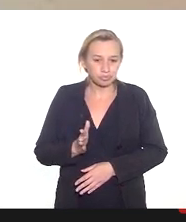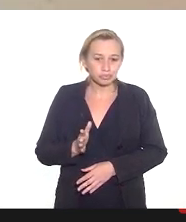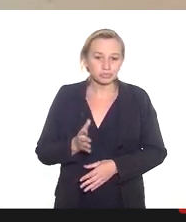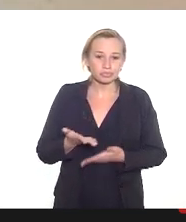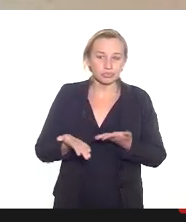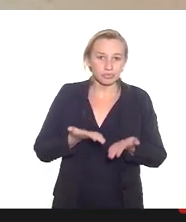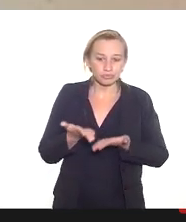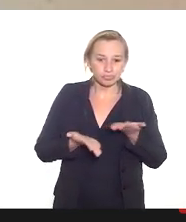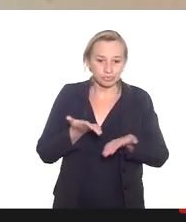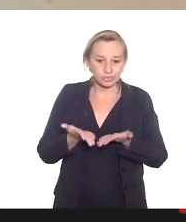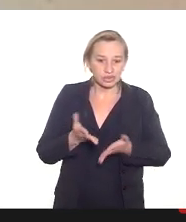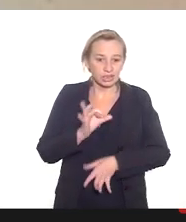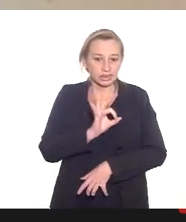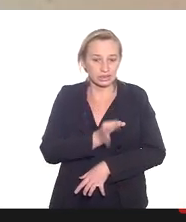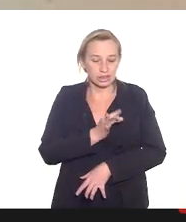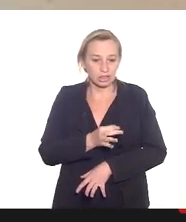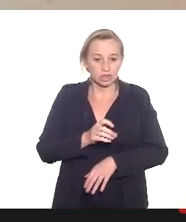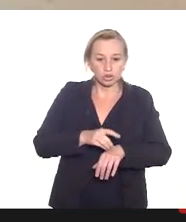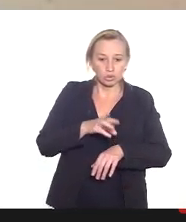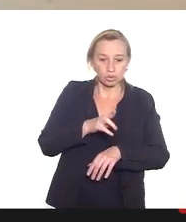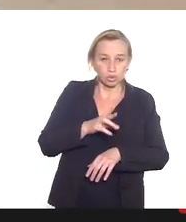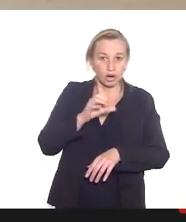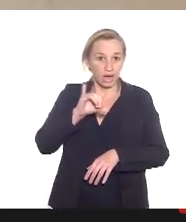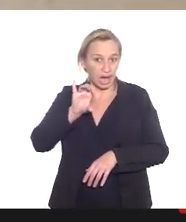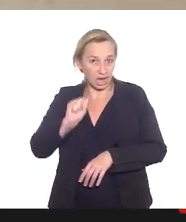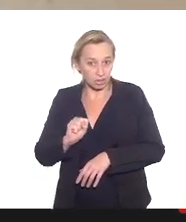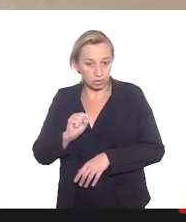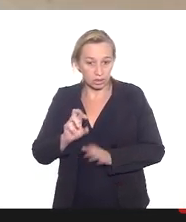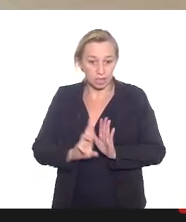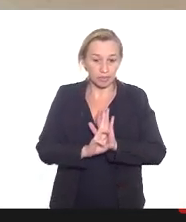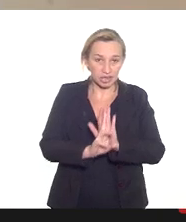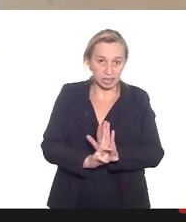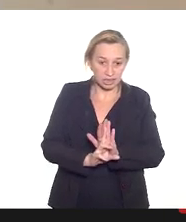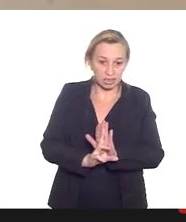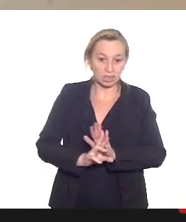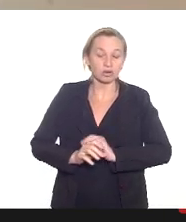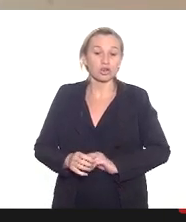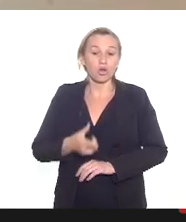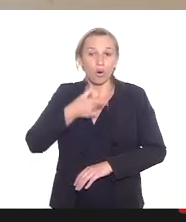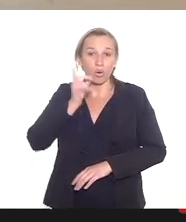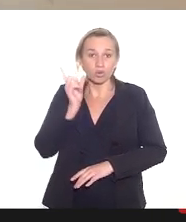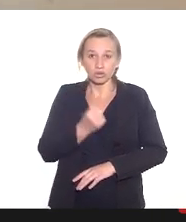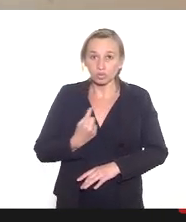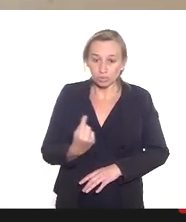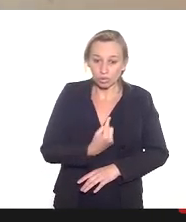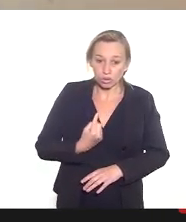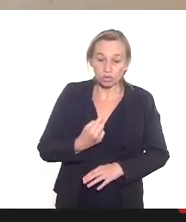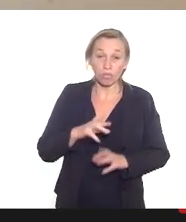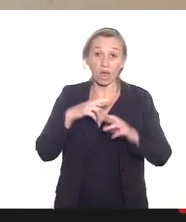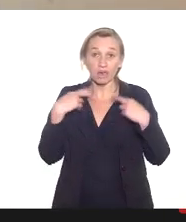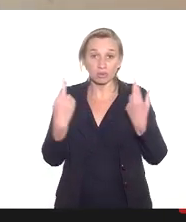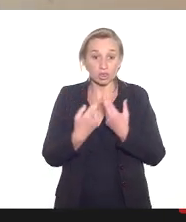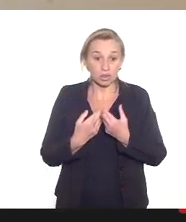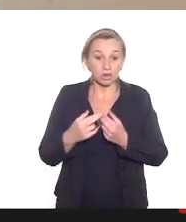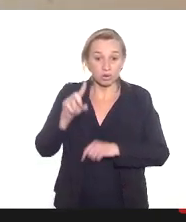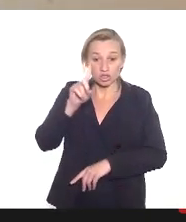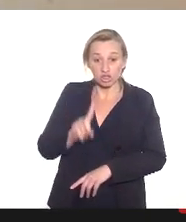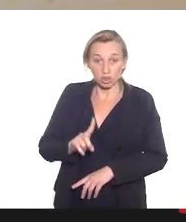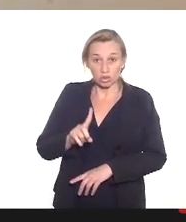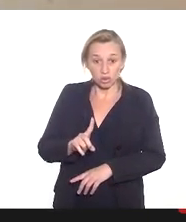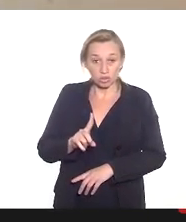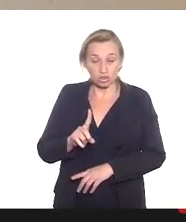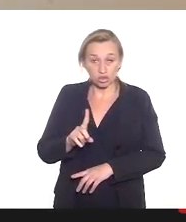tratativas inclusive o Doutor Carlos Vasconcelos que é um representante do corrente ficou nos pronto aí numa reunião com a diretoria do